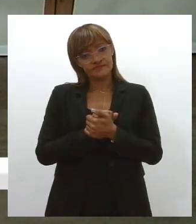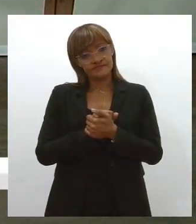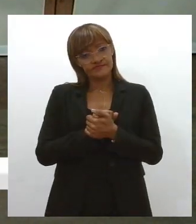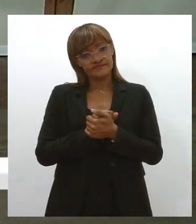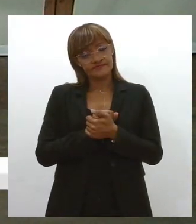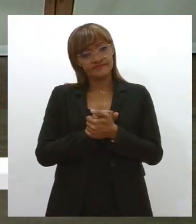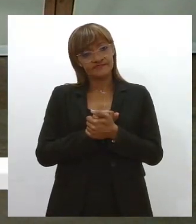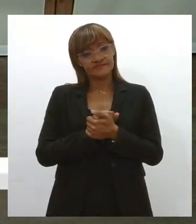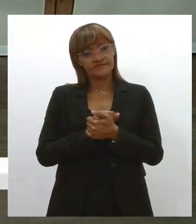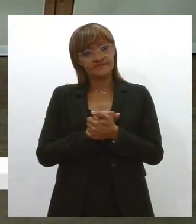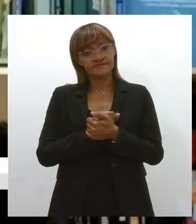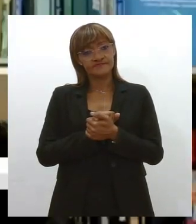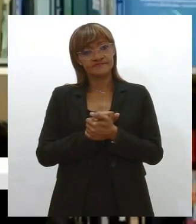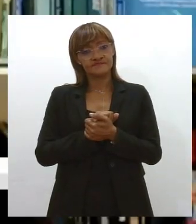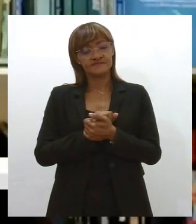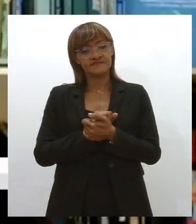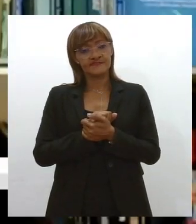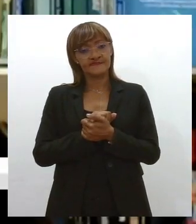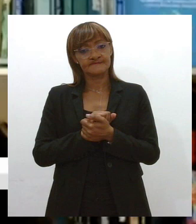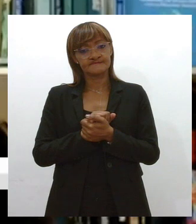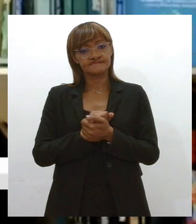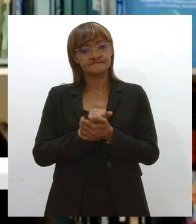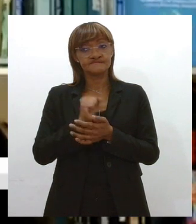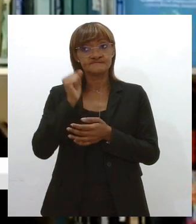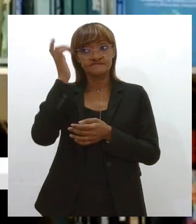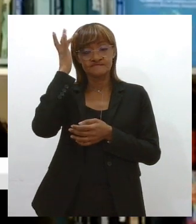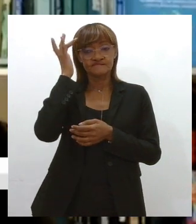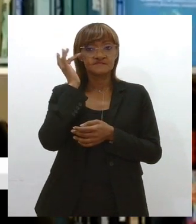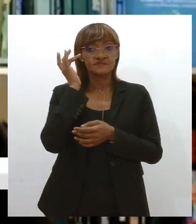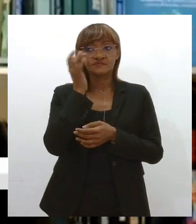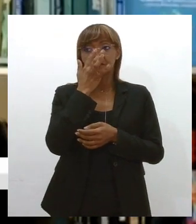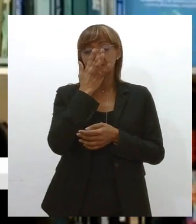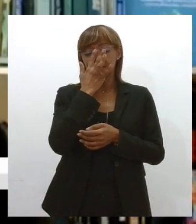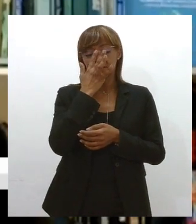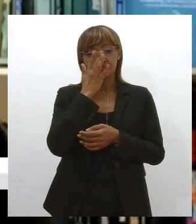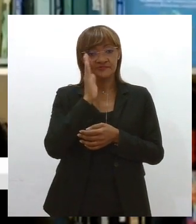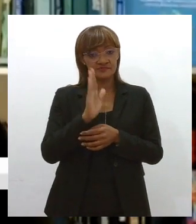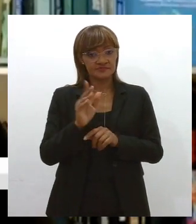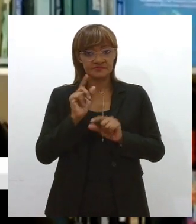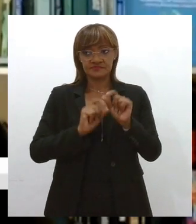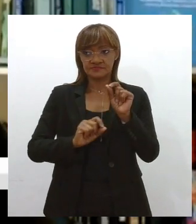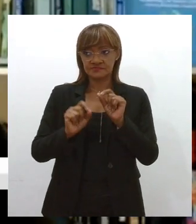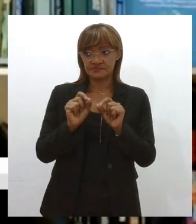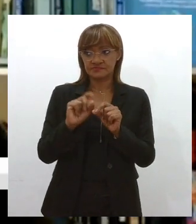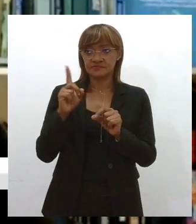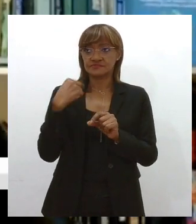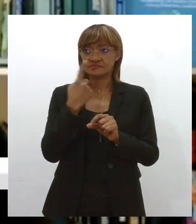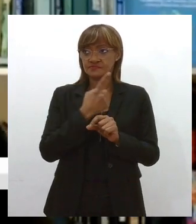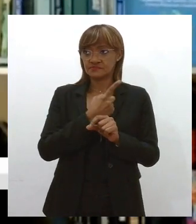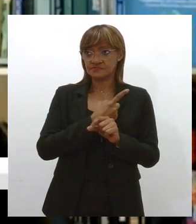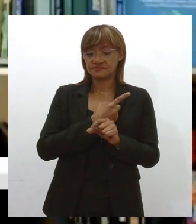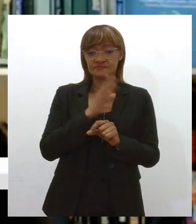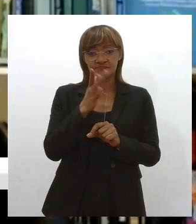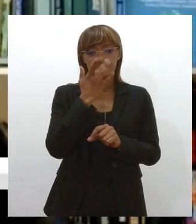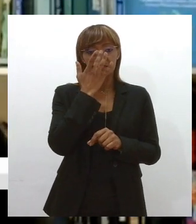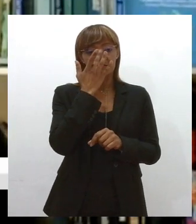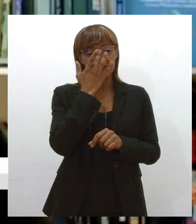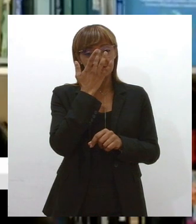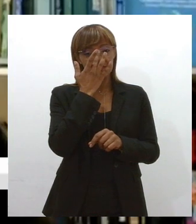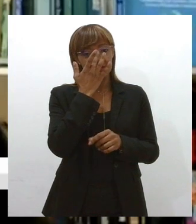Acho que a parte principal que provoca esse assombro na gente é o fato de que